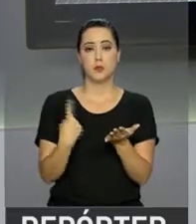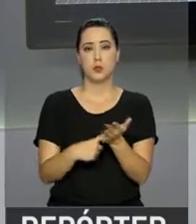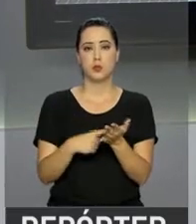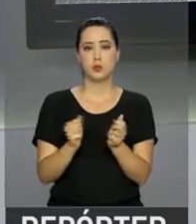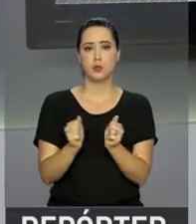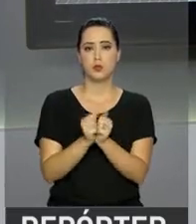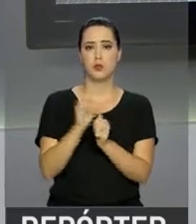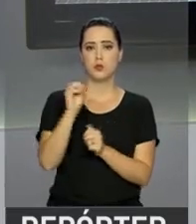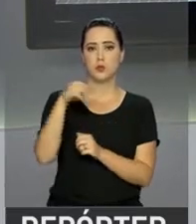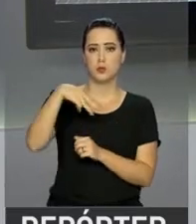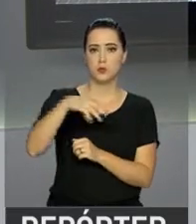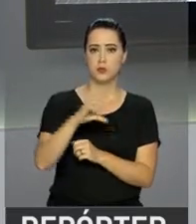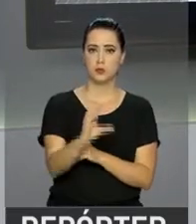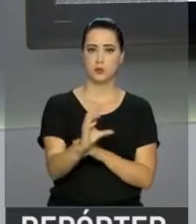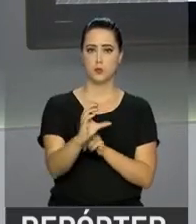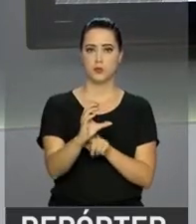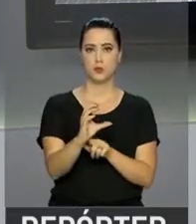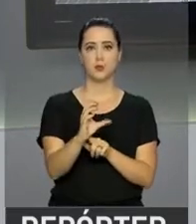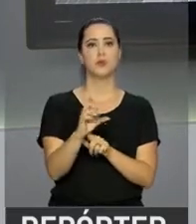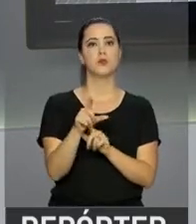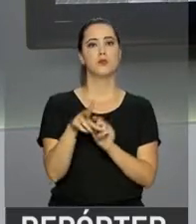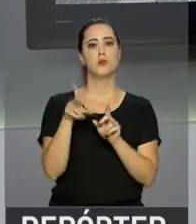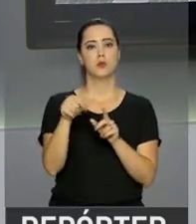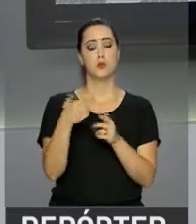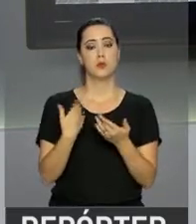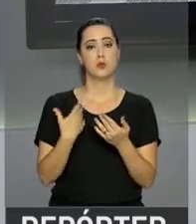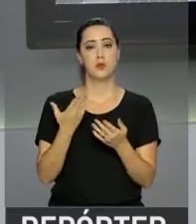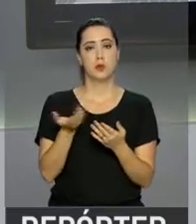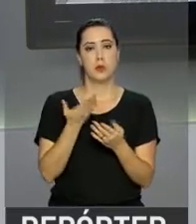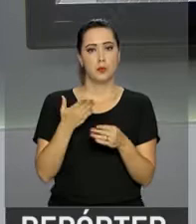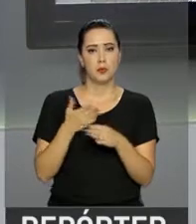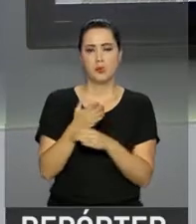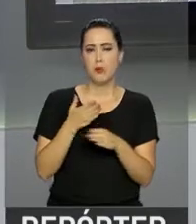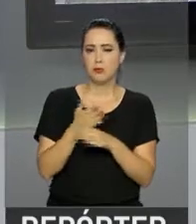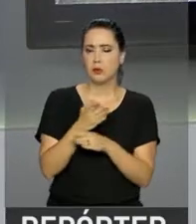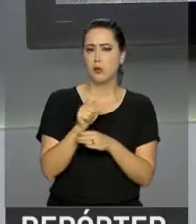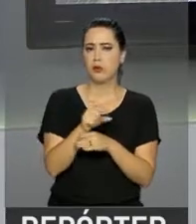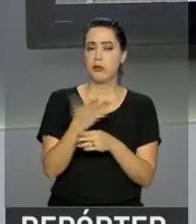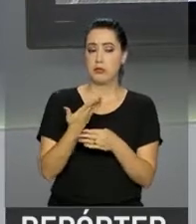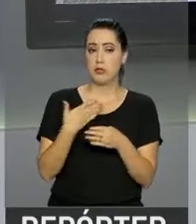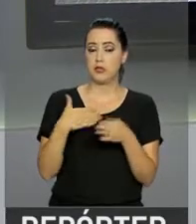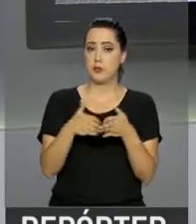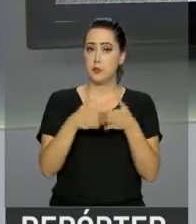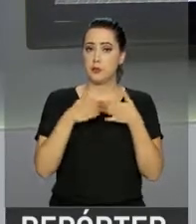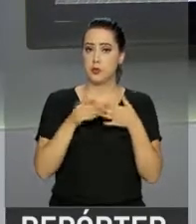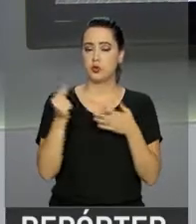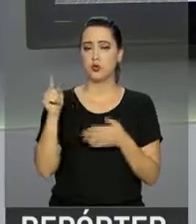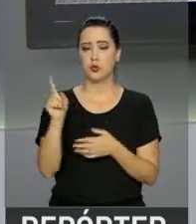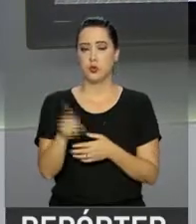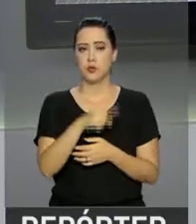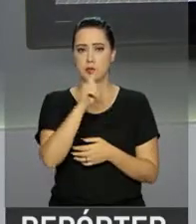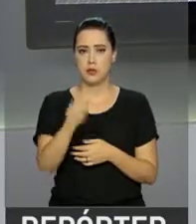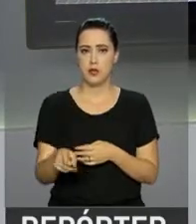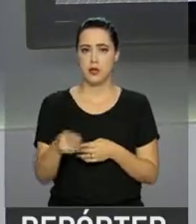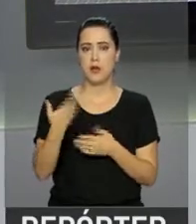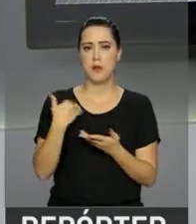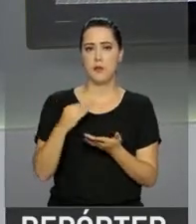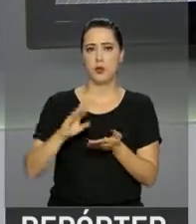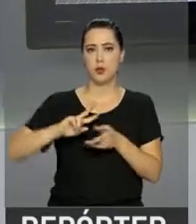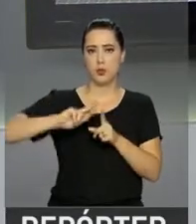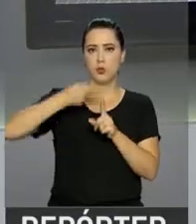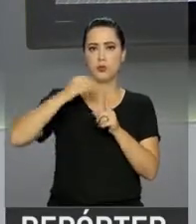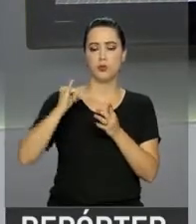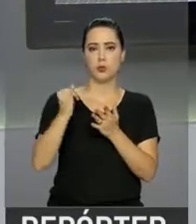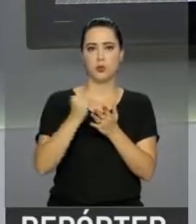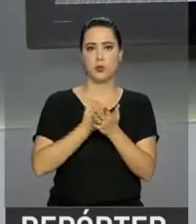junto à organização mundial do comércio a mc esse contencioso vai contestar as barreiras impostas pela